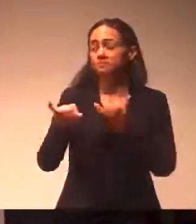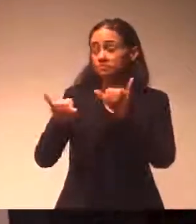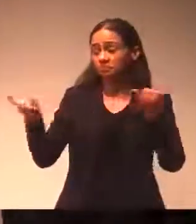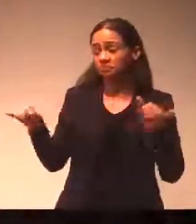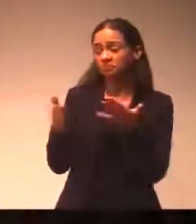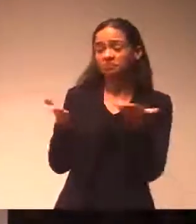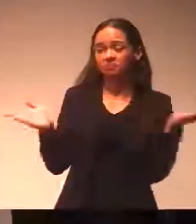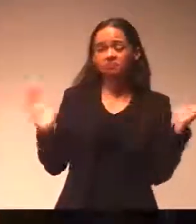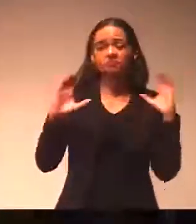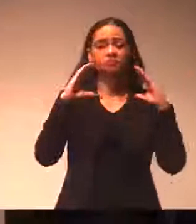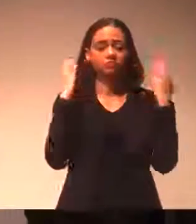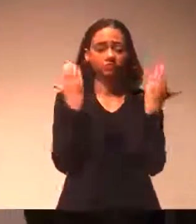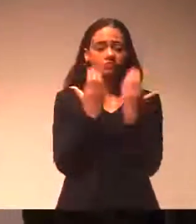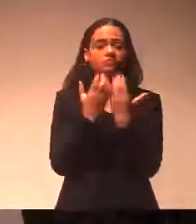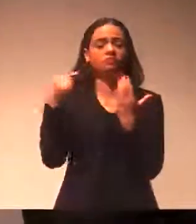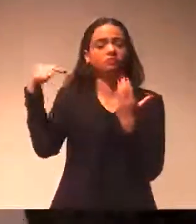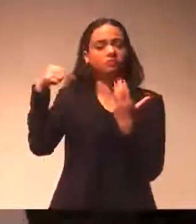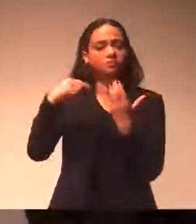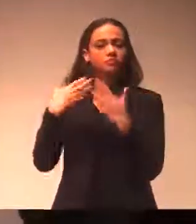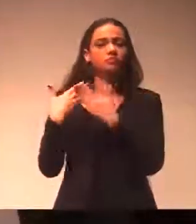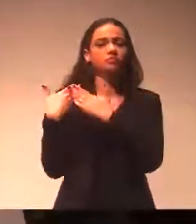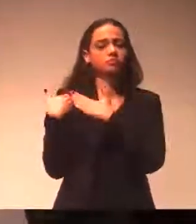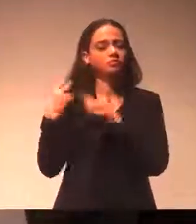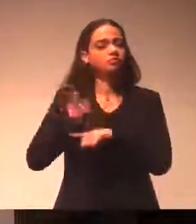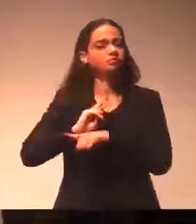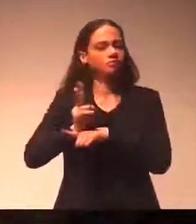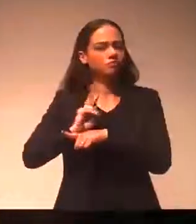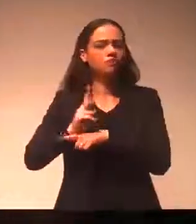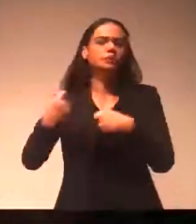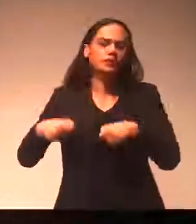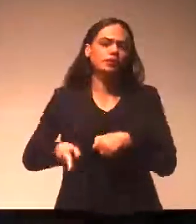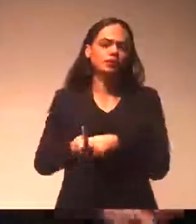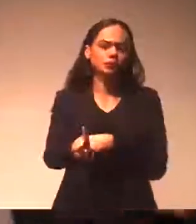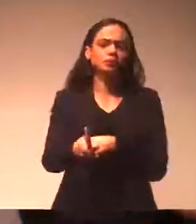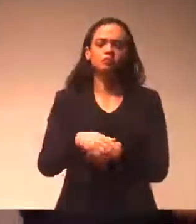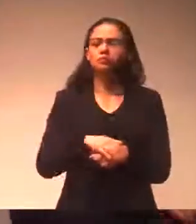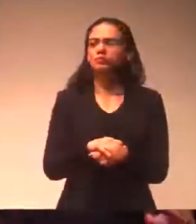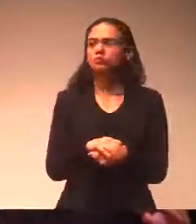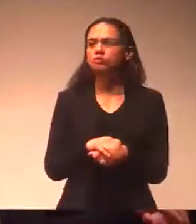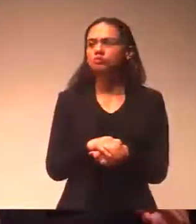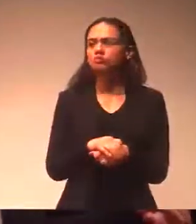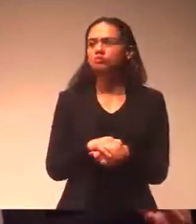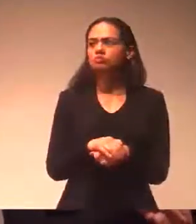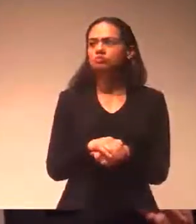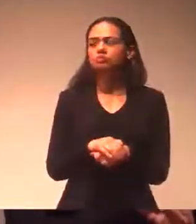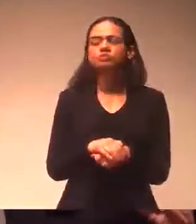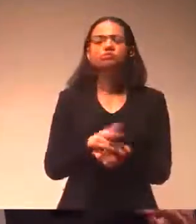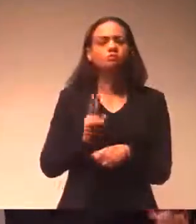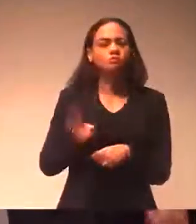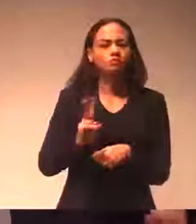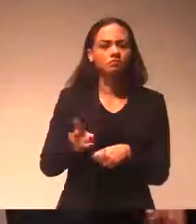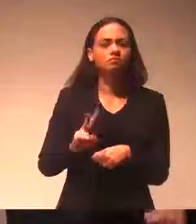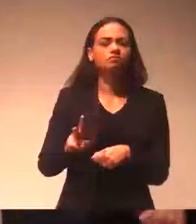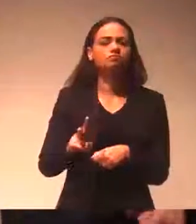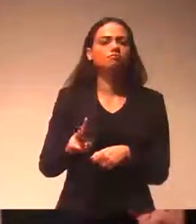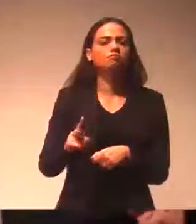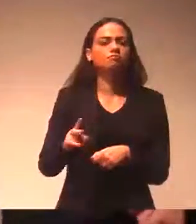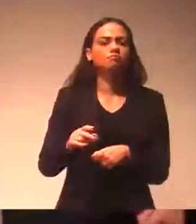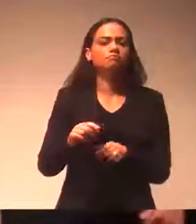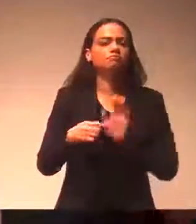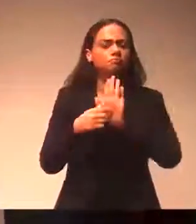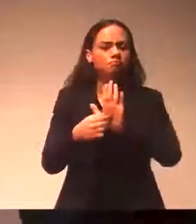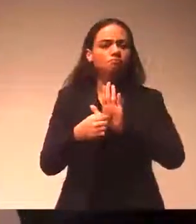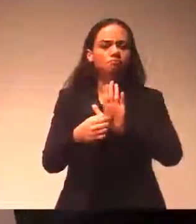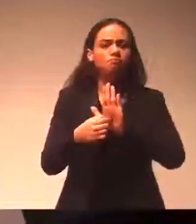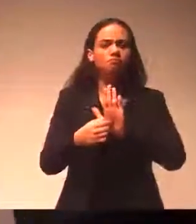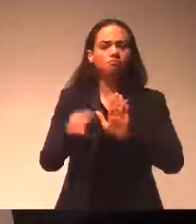Vereadores tem que cumprir o seu papel de fiscalização, e por isso que eu acho, e eu tenho feito aqui quase em todas as sessões, um repúdio à posição do governo